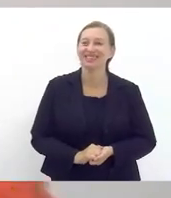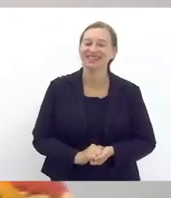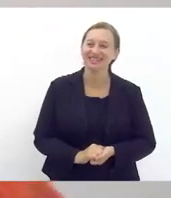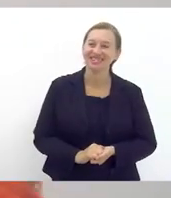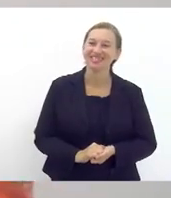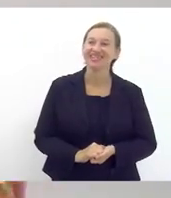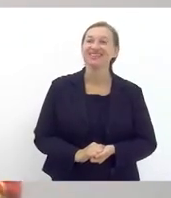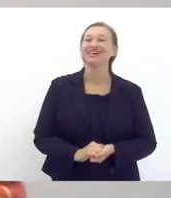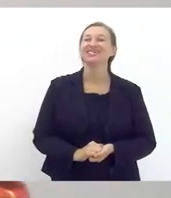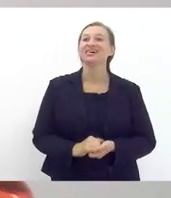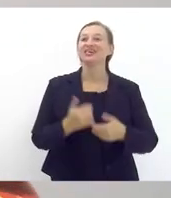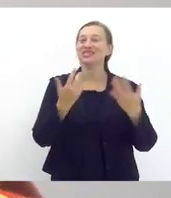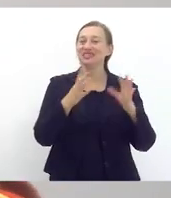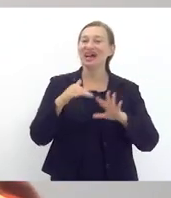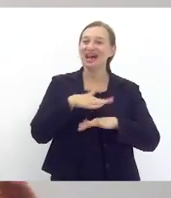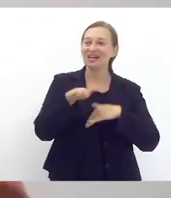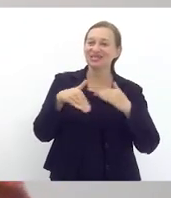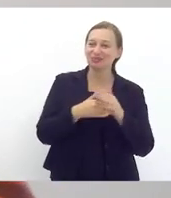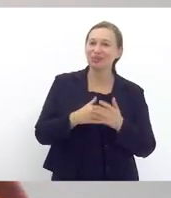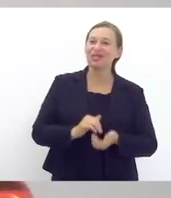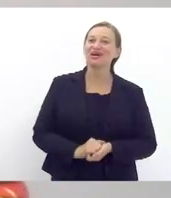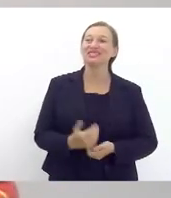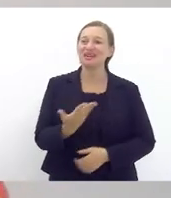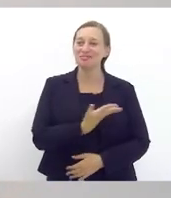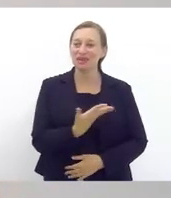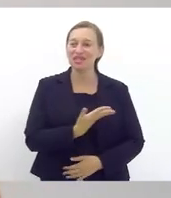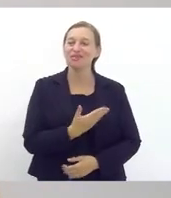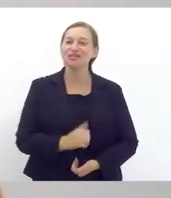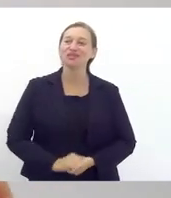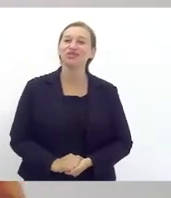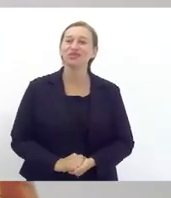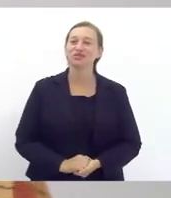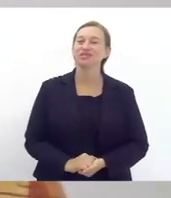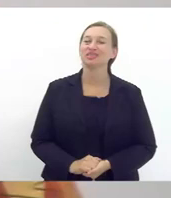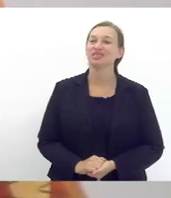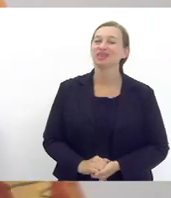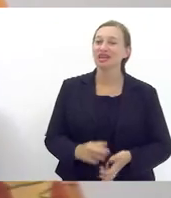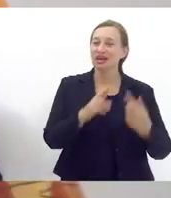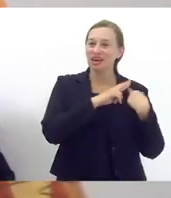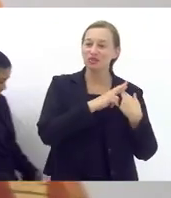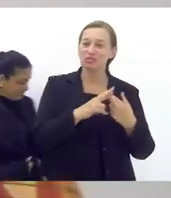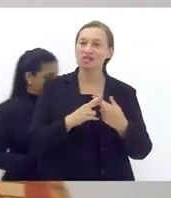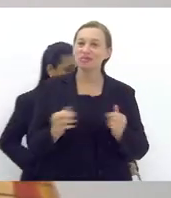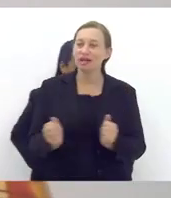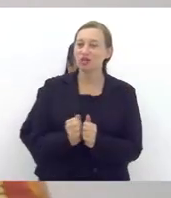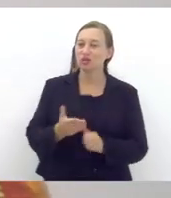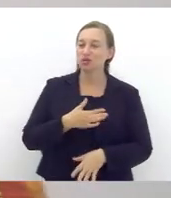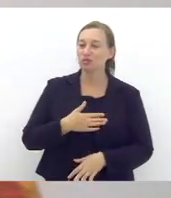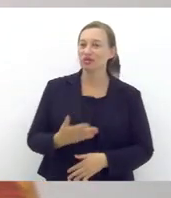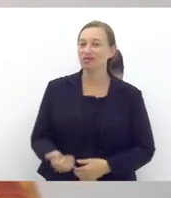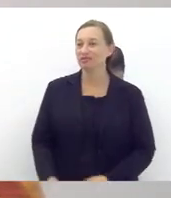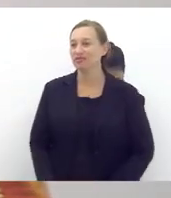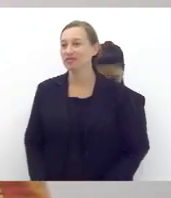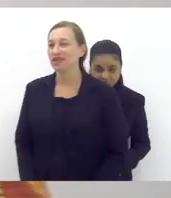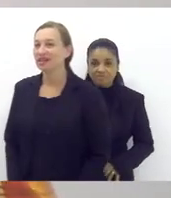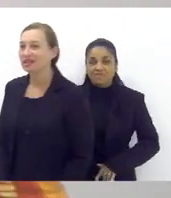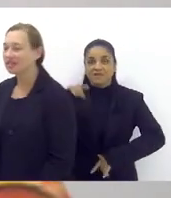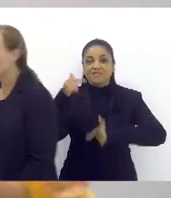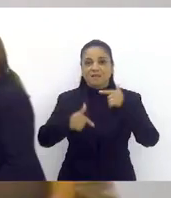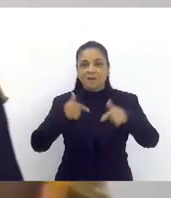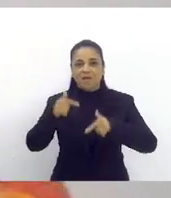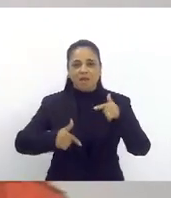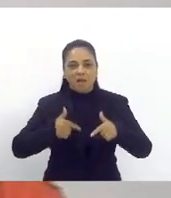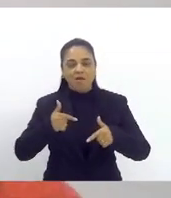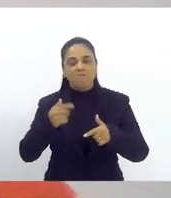cumprimentar todos os demais colegas que dividem comigo a responsabilidade de trabalhar para e pela